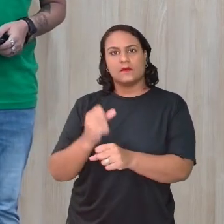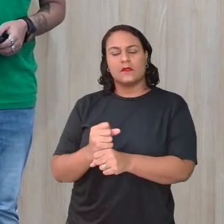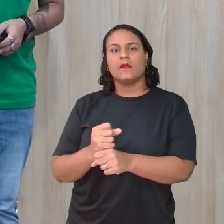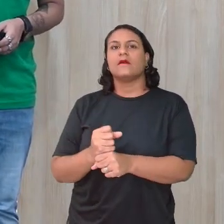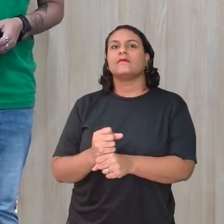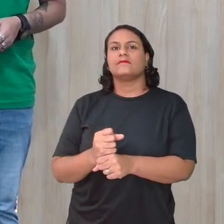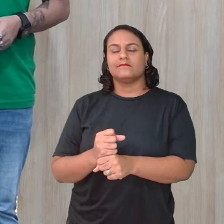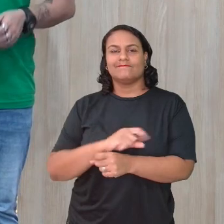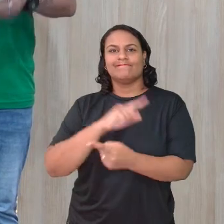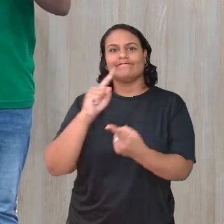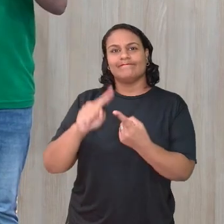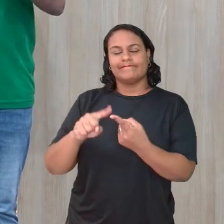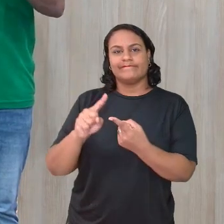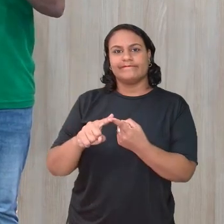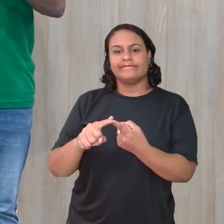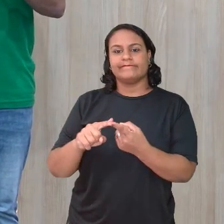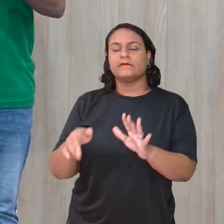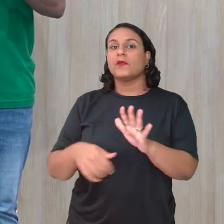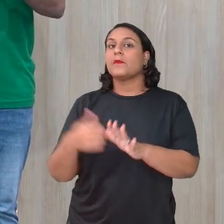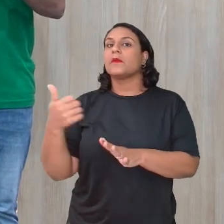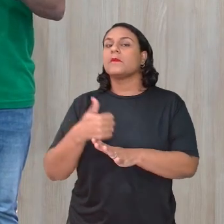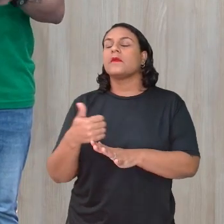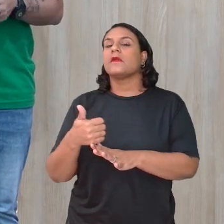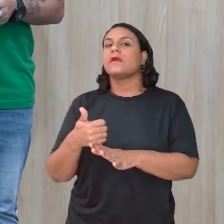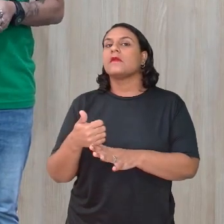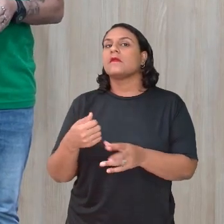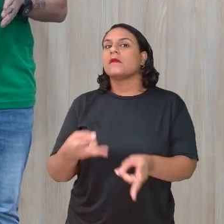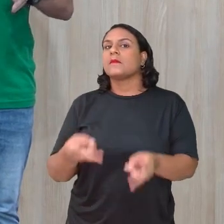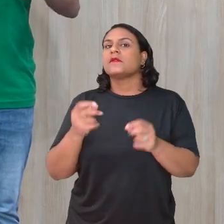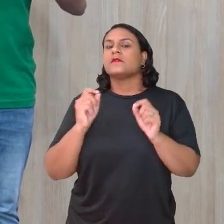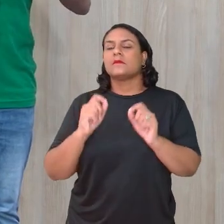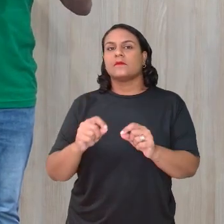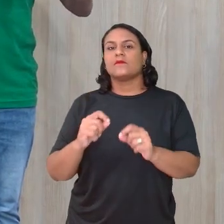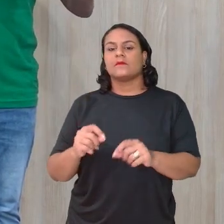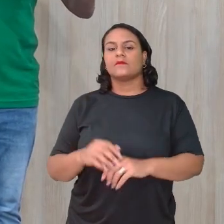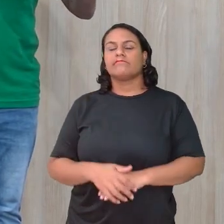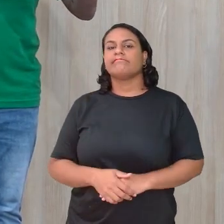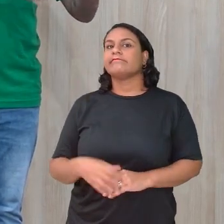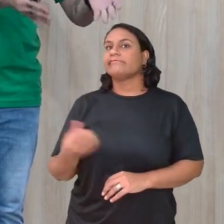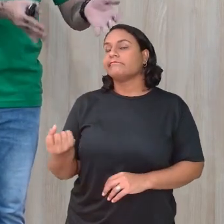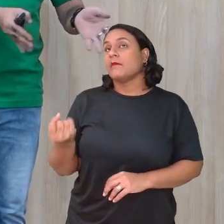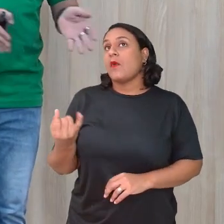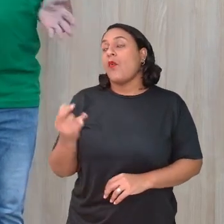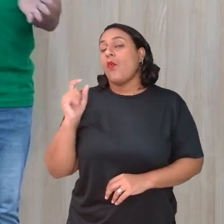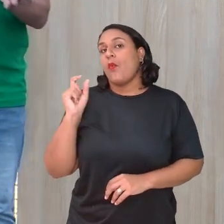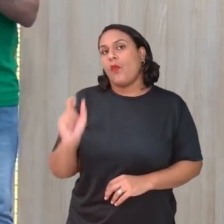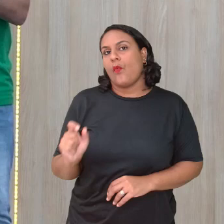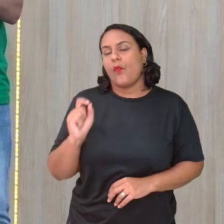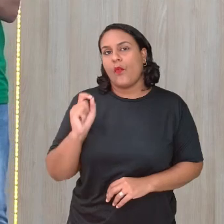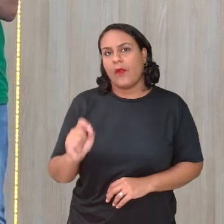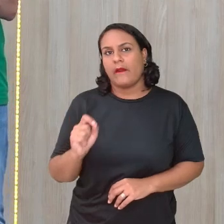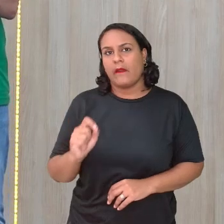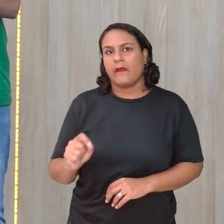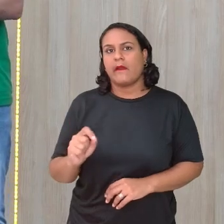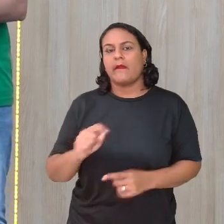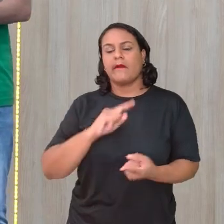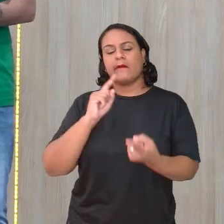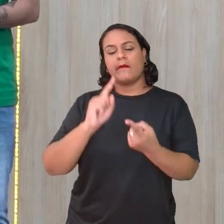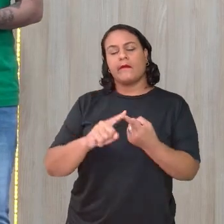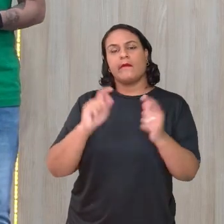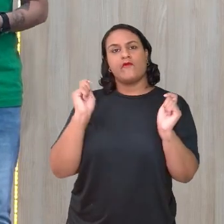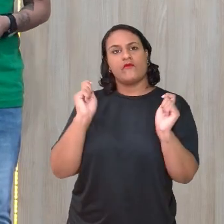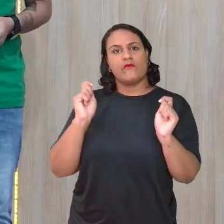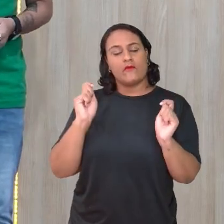casos favoráveis. Então, a primeira coisa que a gente precisa ver é quem são os casos favoráveis e quem são os casos